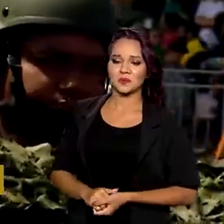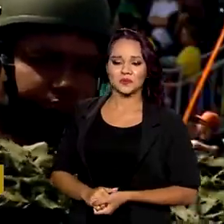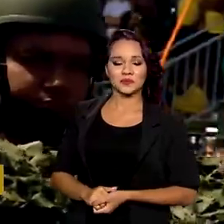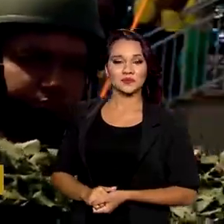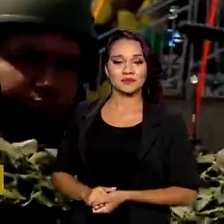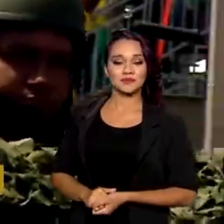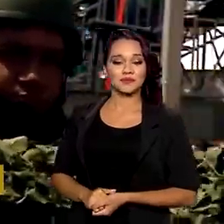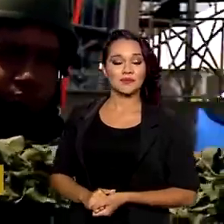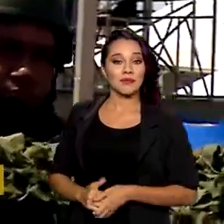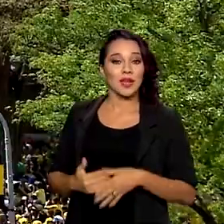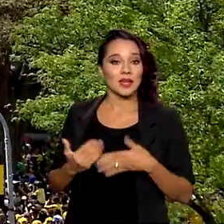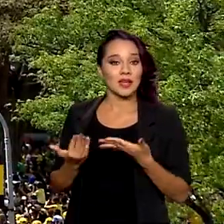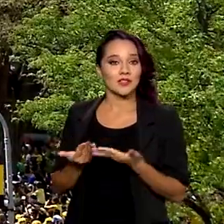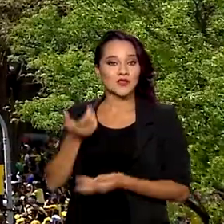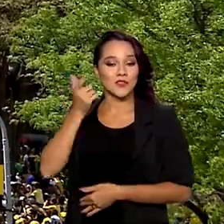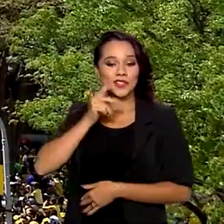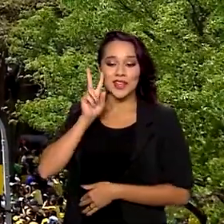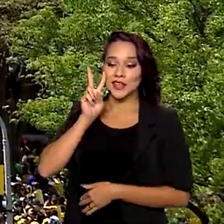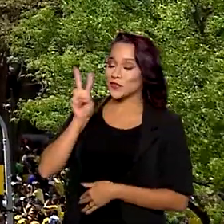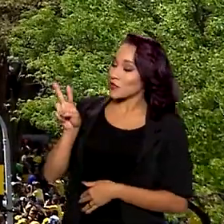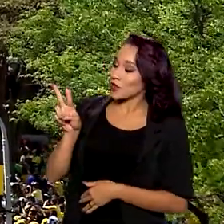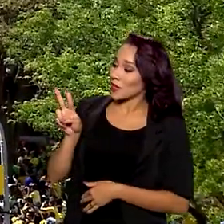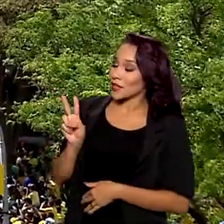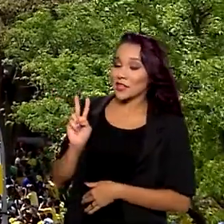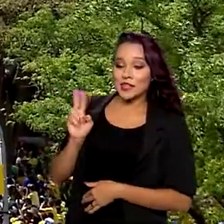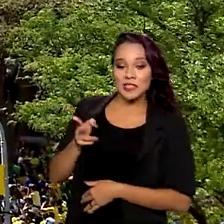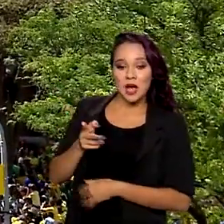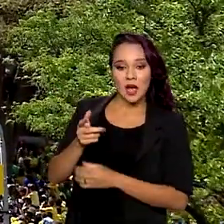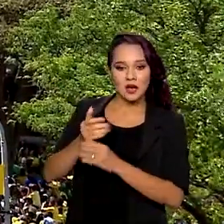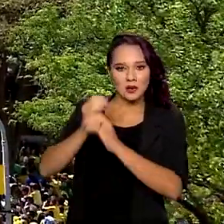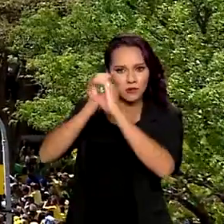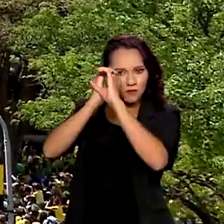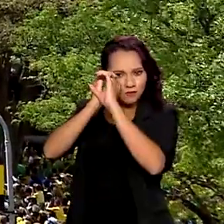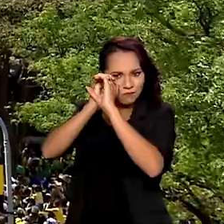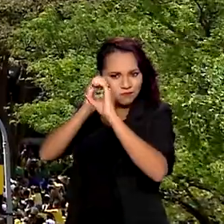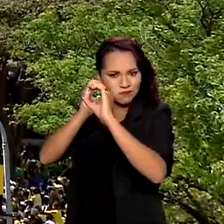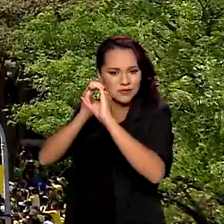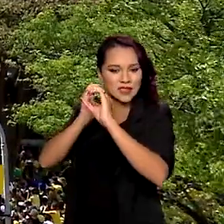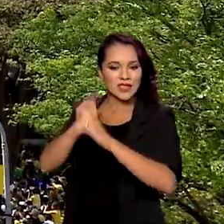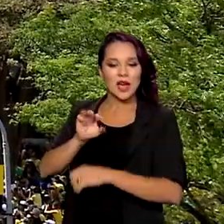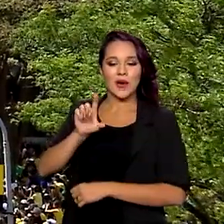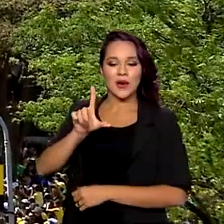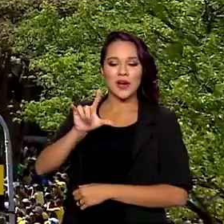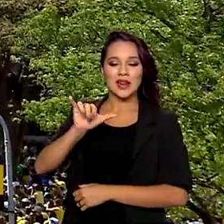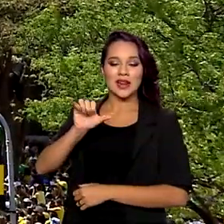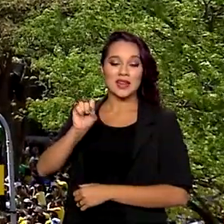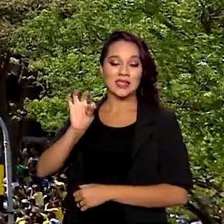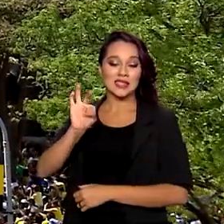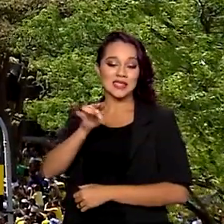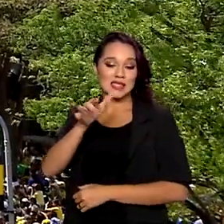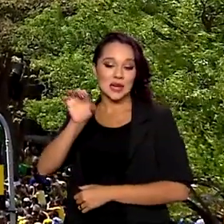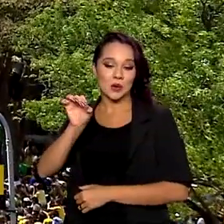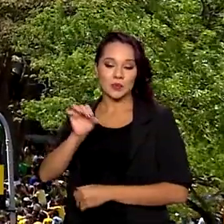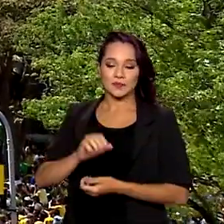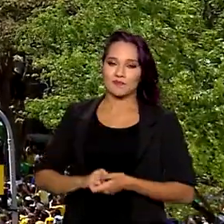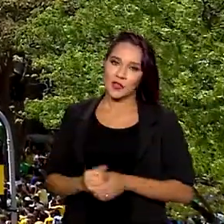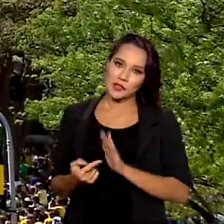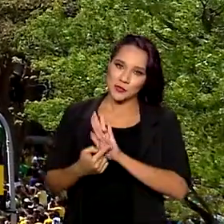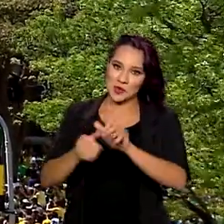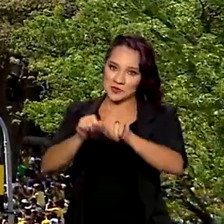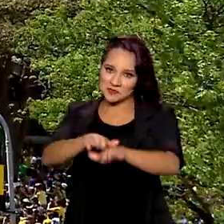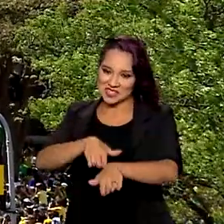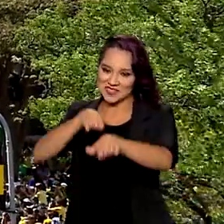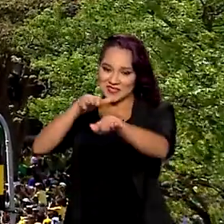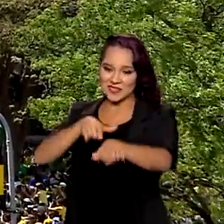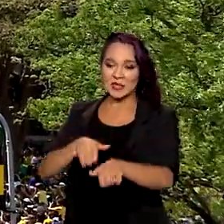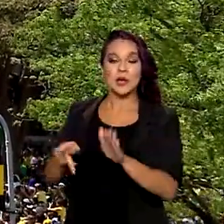E aí podemos ver os mísseis Mistral Agora voltamos com o desfile dos